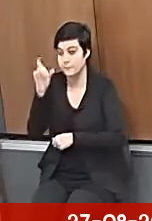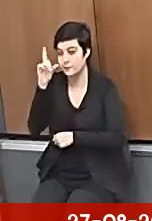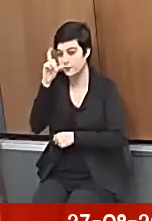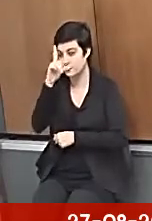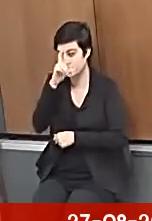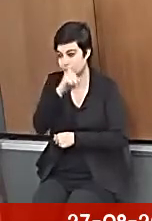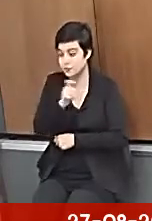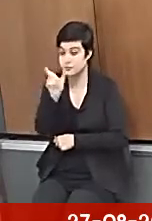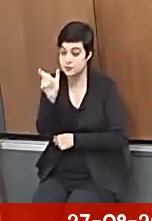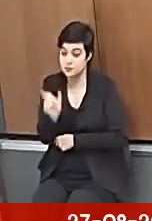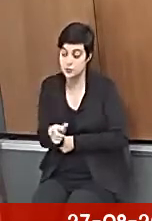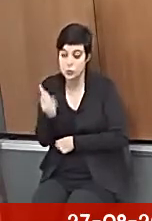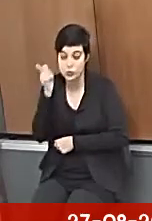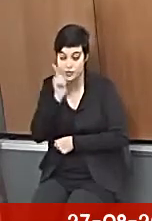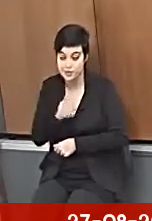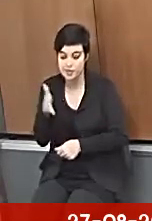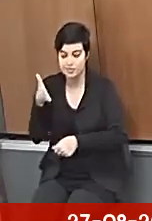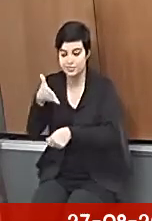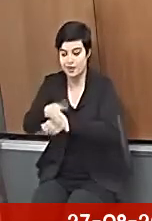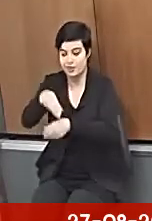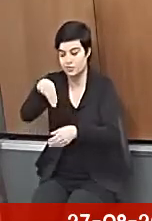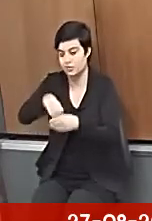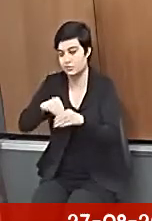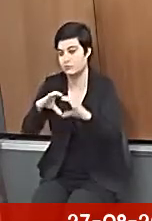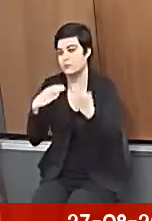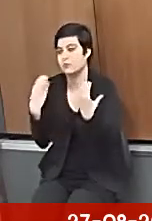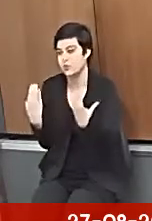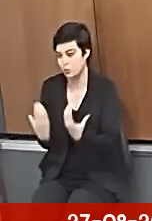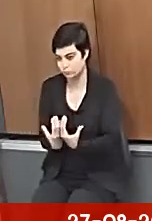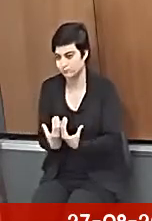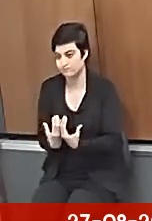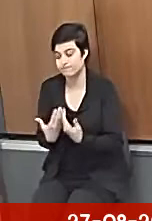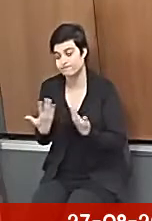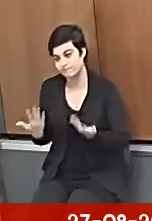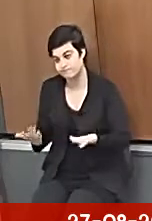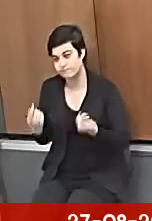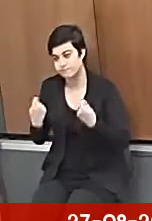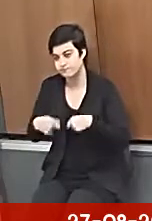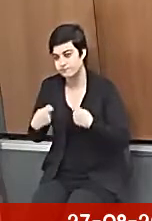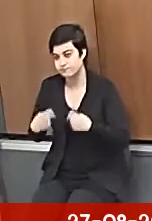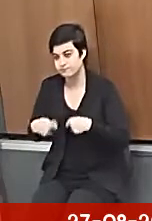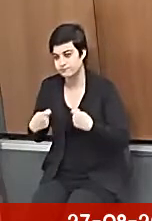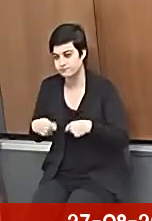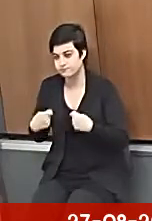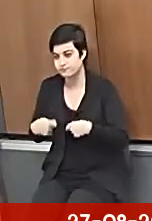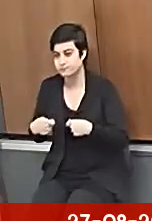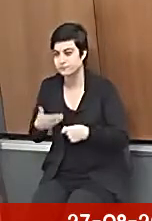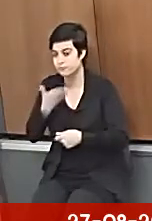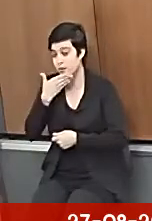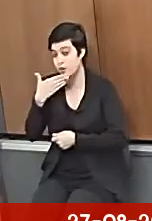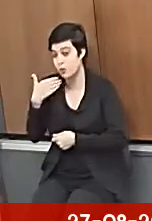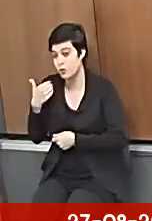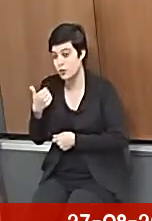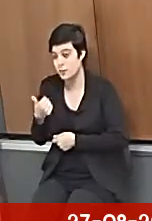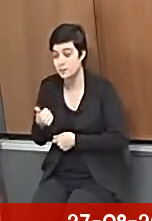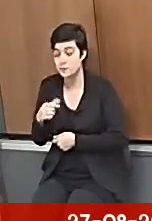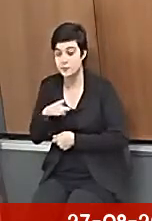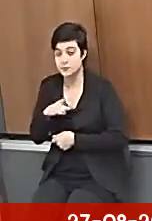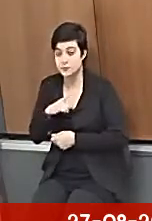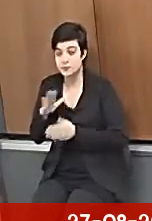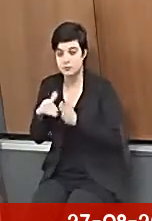que essa pessoa vai ter para chegar ao estádio não tem muito que se fala acho que foi tudo né colocada aqui